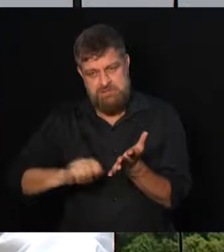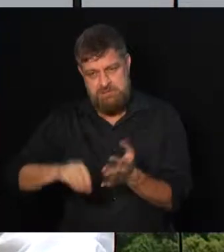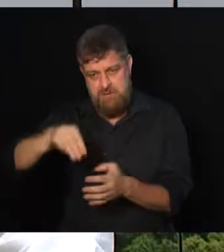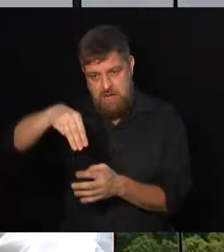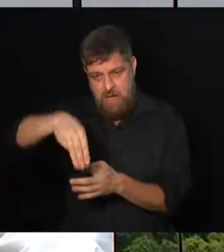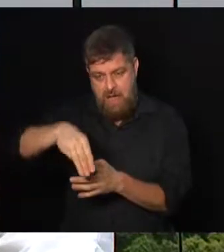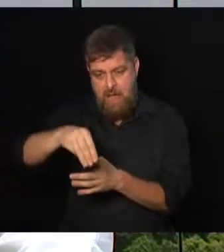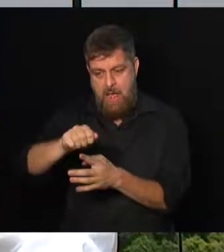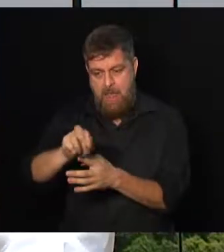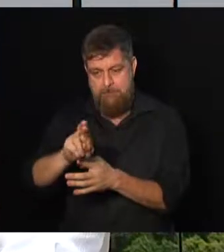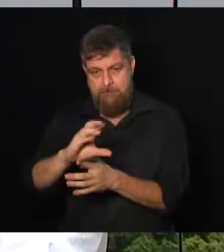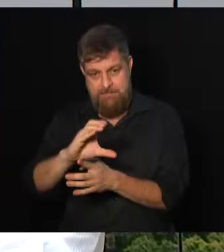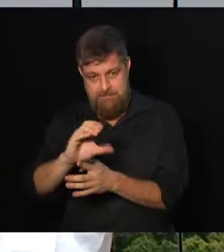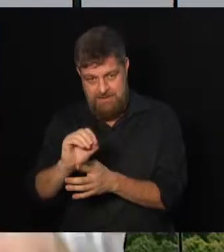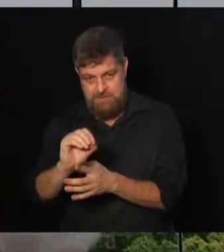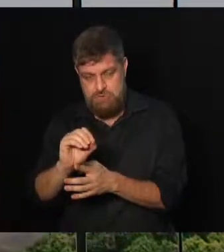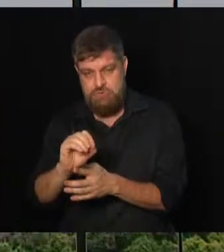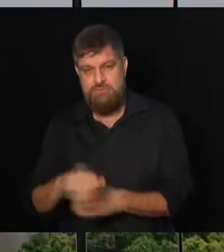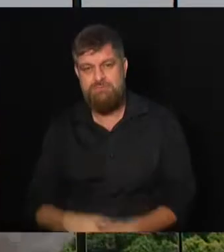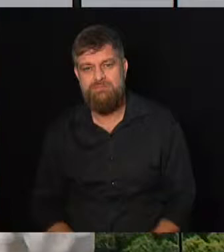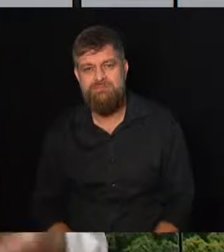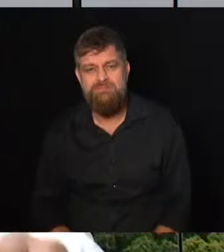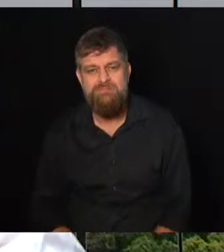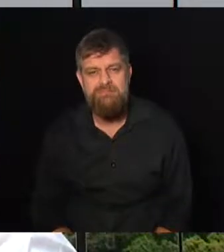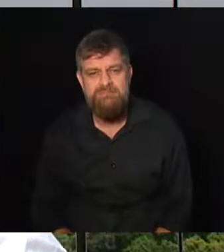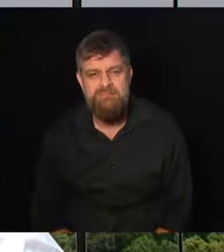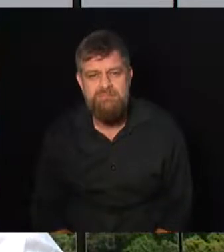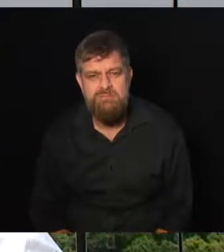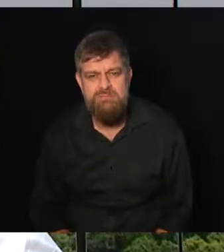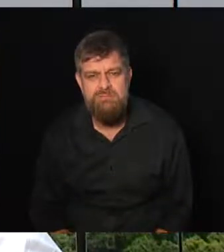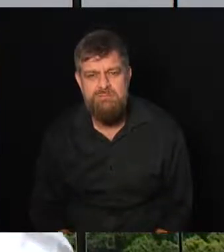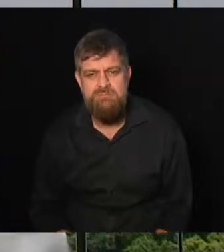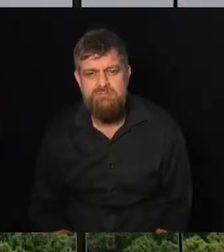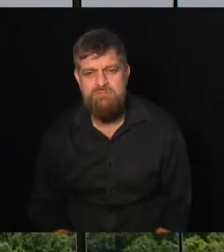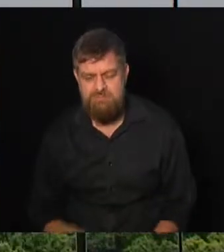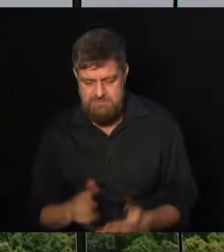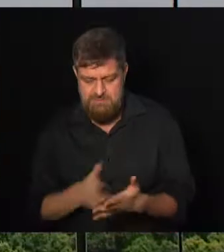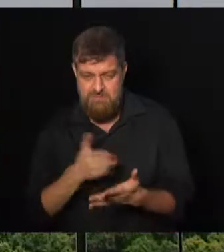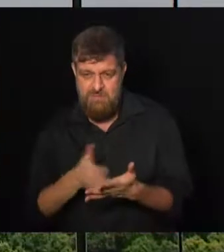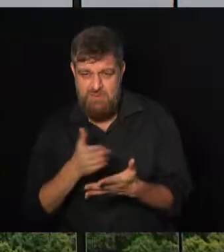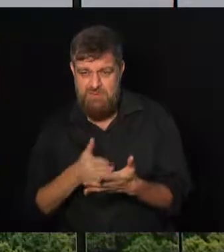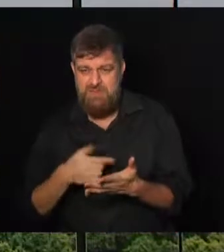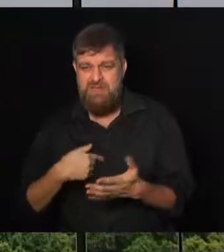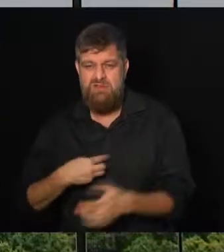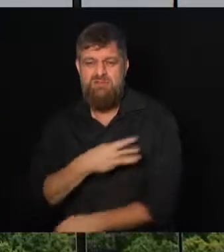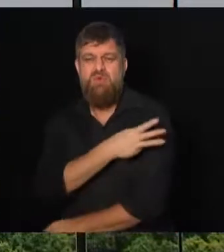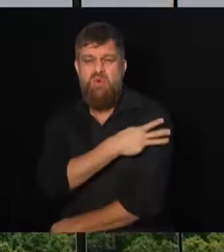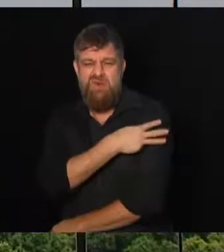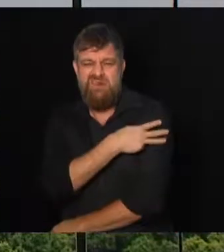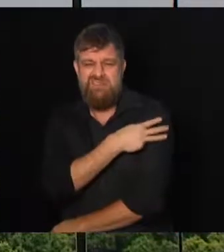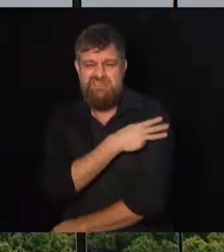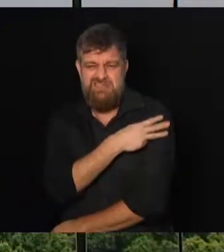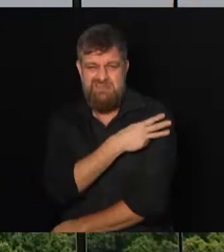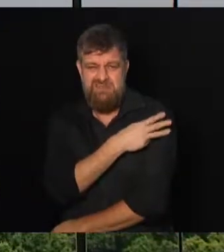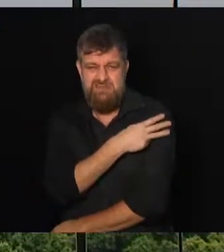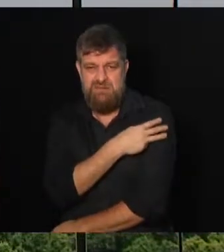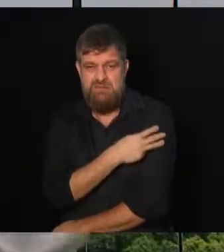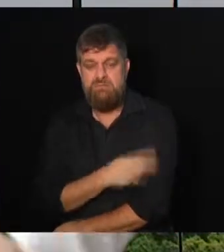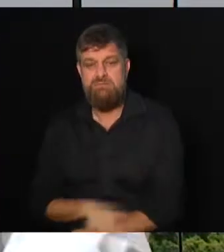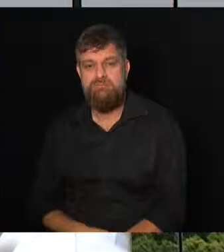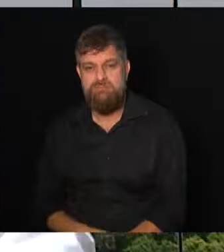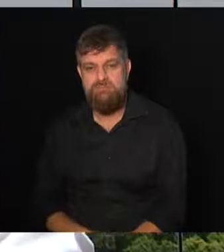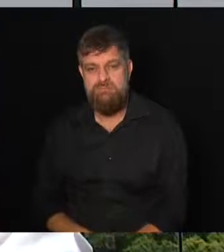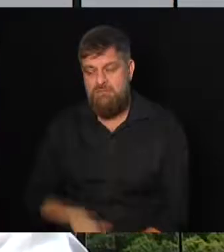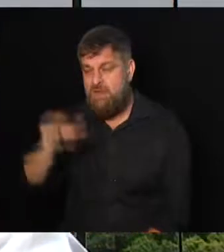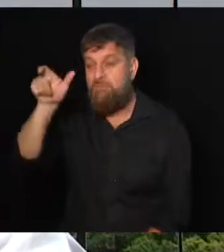Tempo, o nome do título do livro se chama assim. Eu li esse livro, estava no colegial. Receitas para quem quer